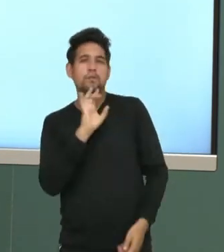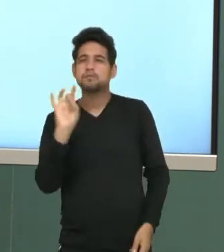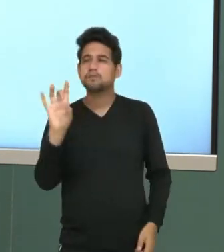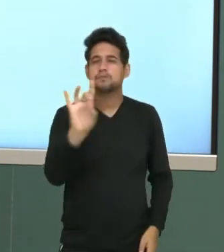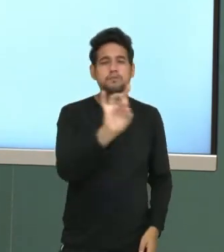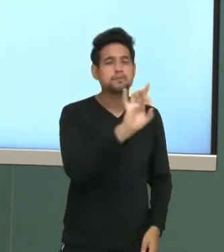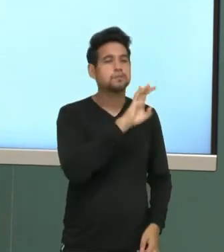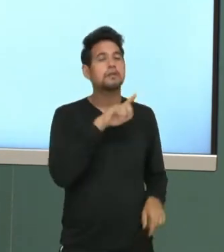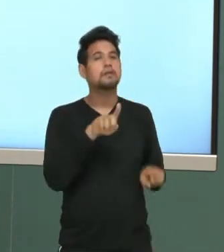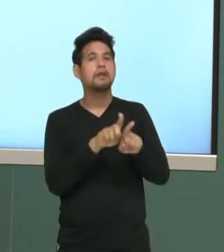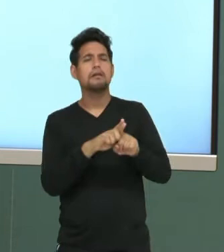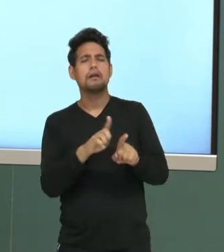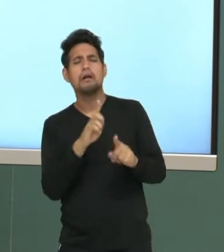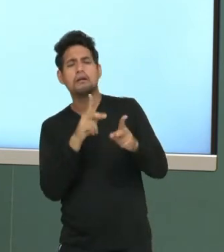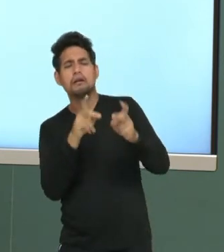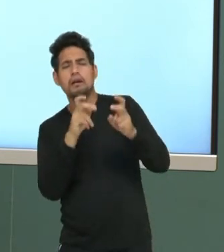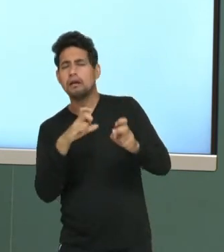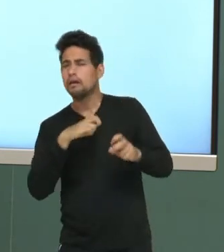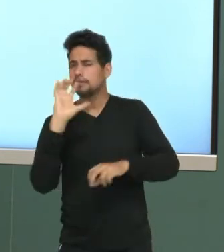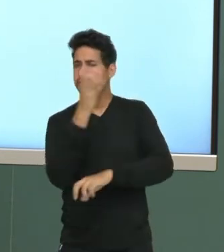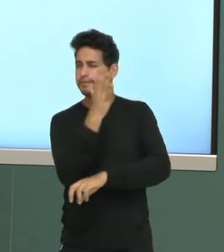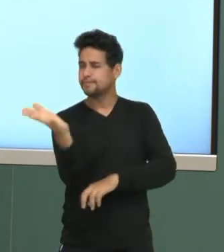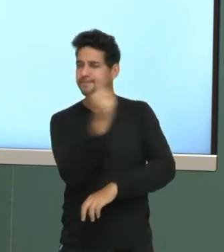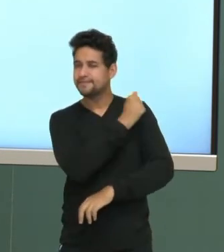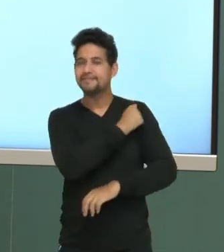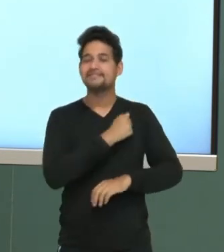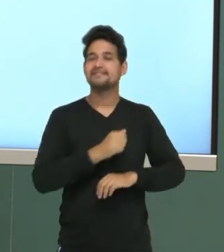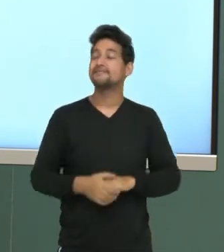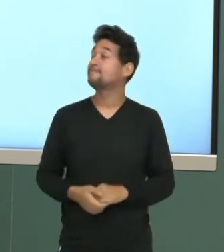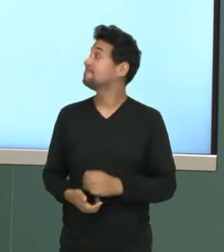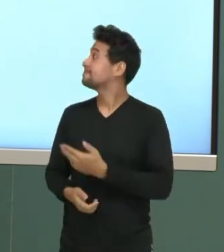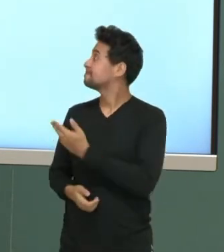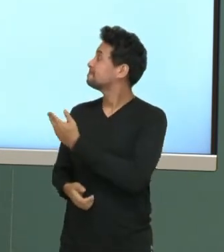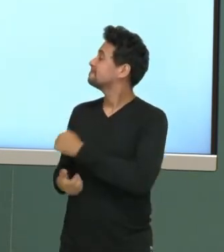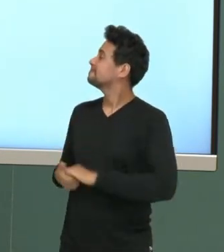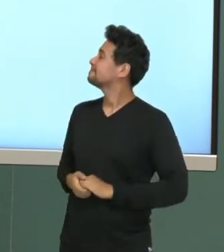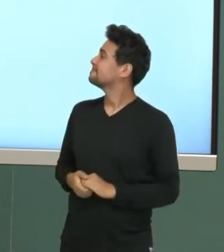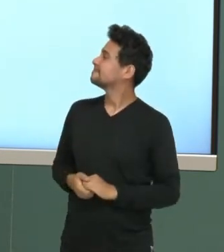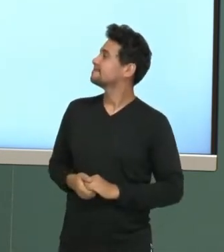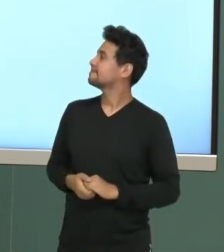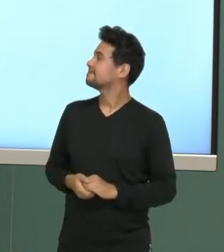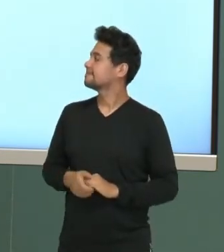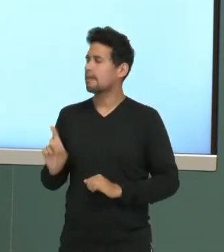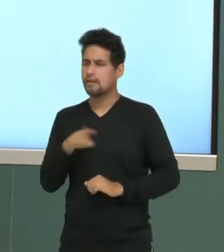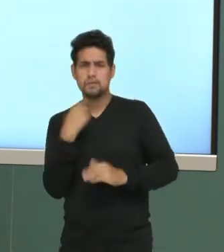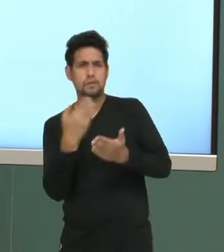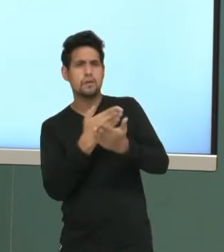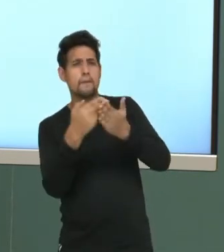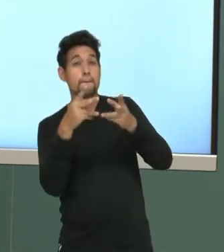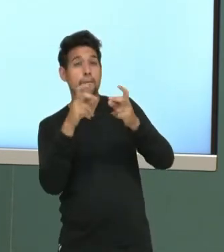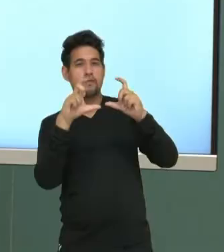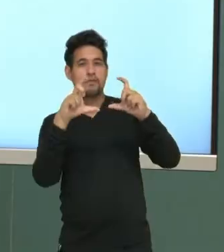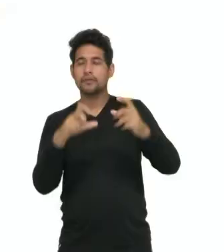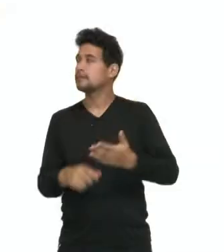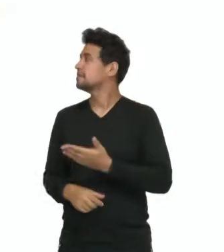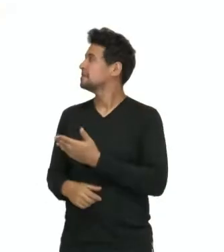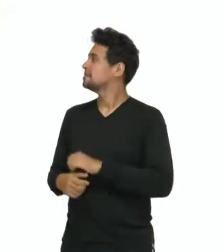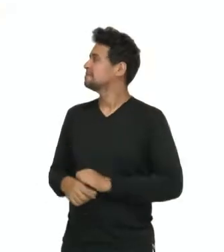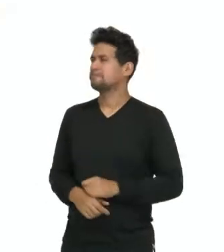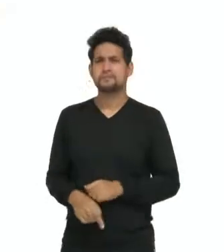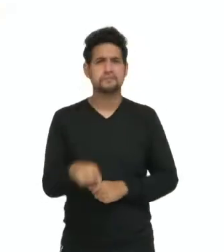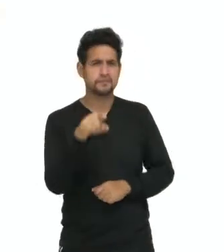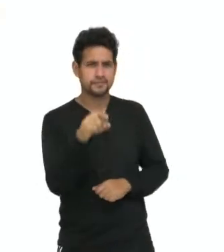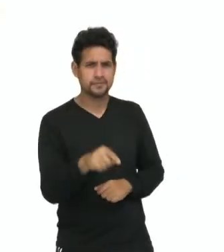tipo e reconhecer na natureza. Então vamos lá? Vamos iniciar observando essa imagem.